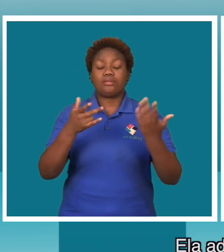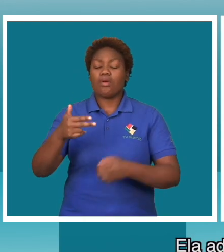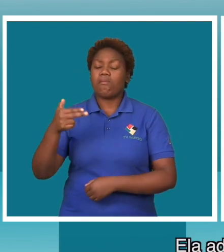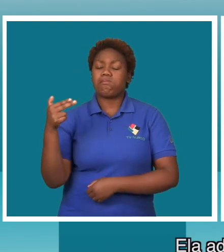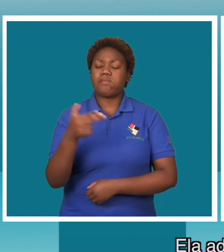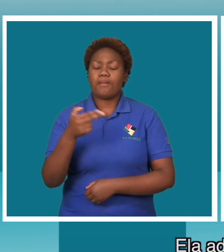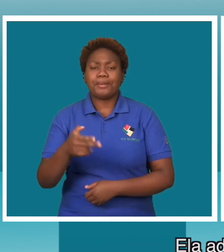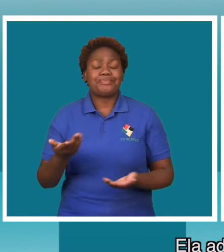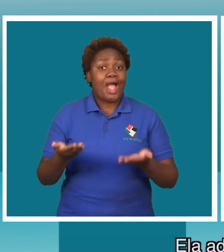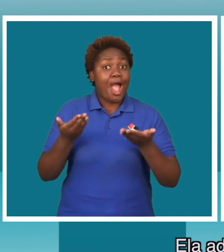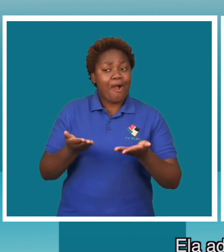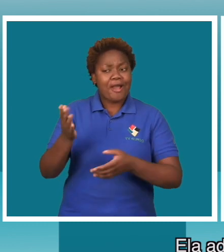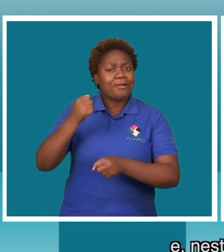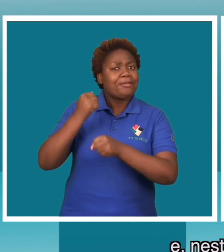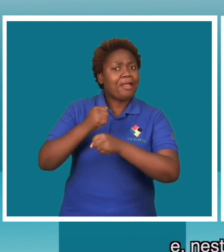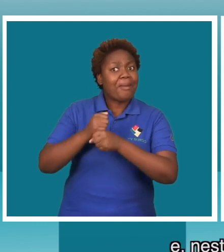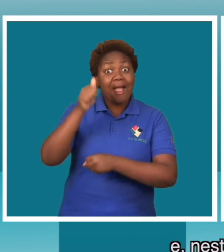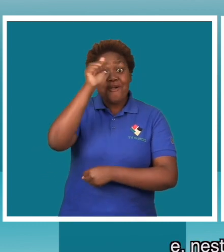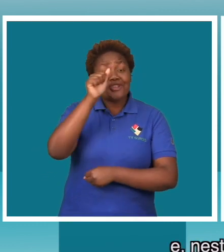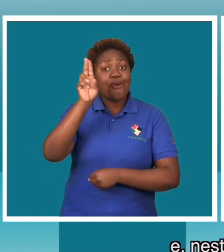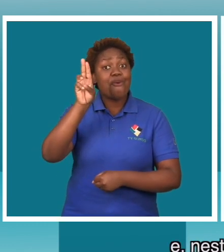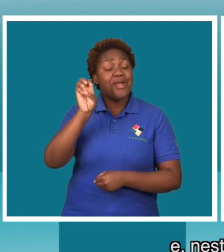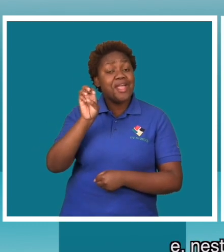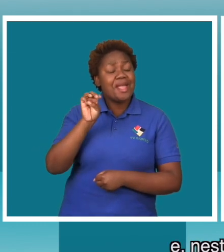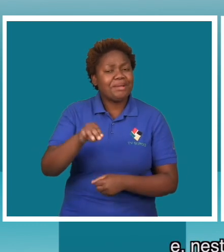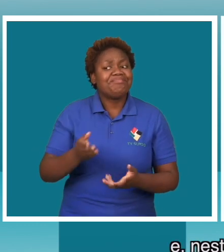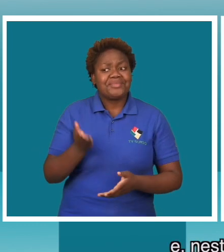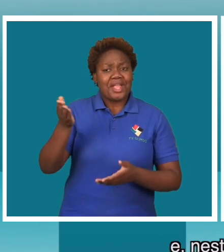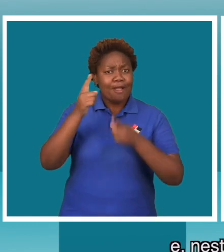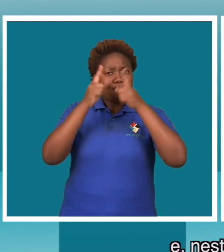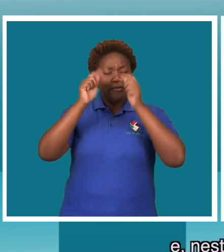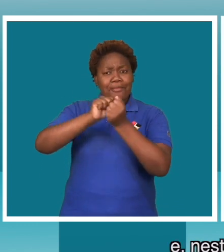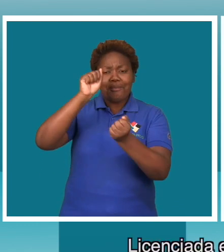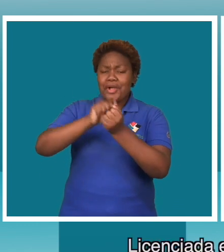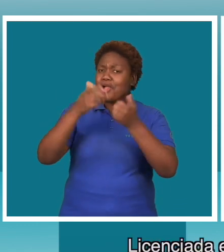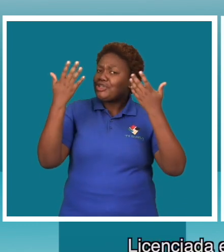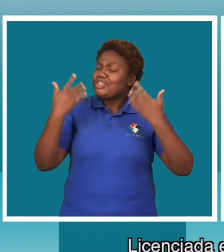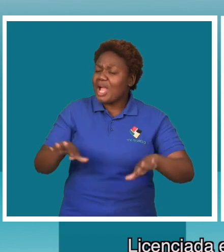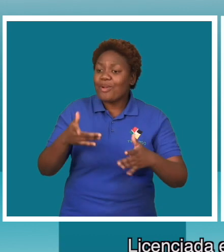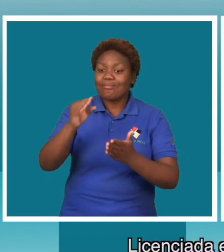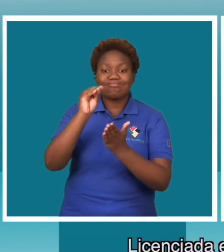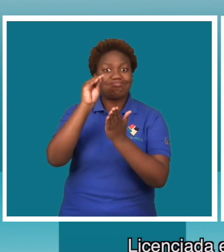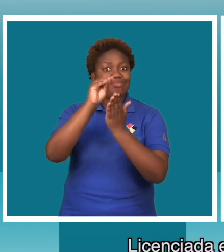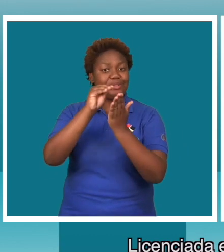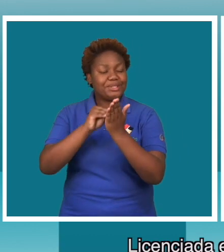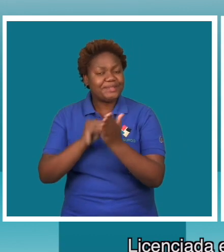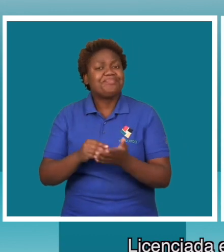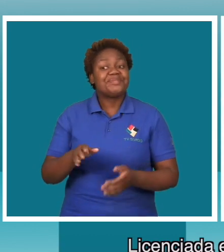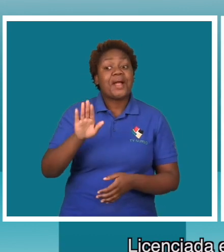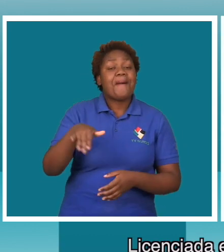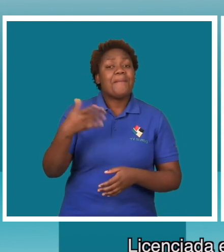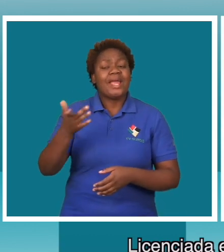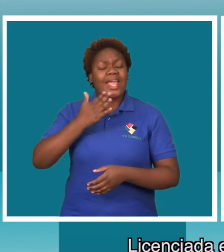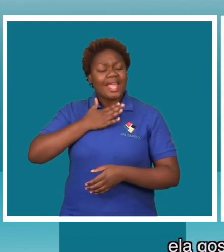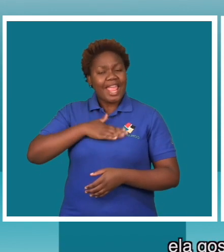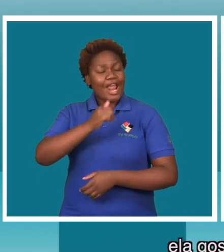Vítima de baleamento. E, neste momento, trabalha na Universidade Eduardo Monilhan. Licenciada em Contabilidade e